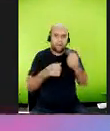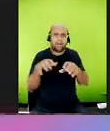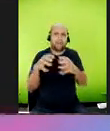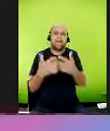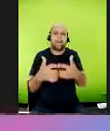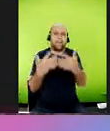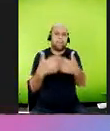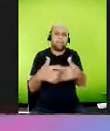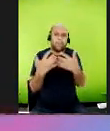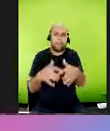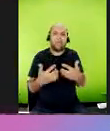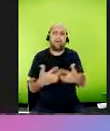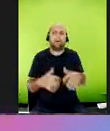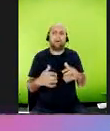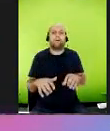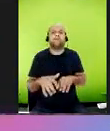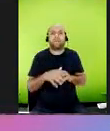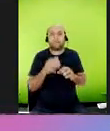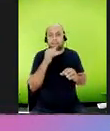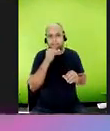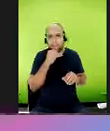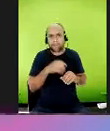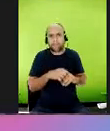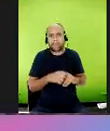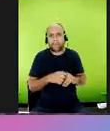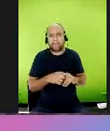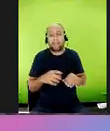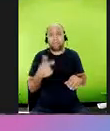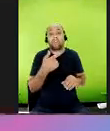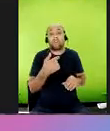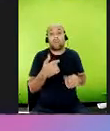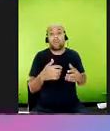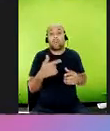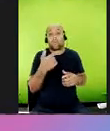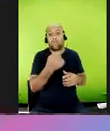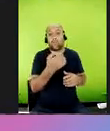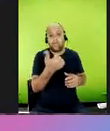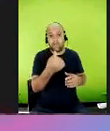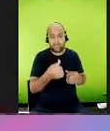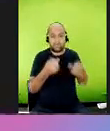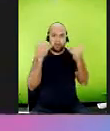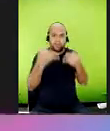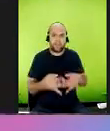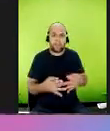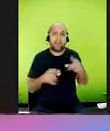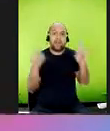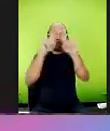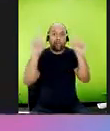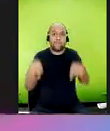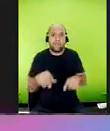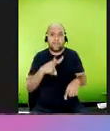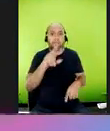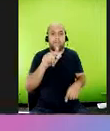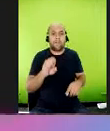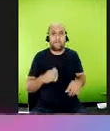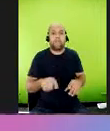não a gente começa a atenção de mercado agora 2016 nós vamos falar dessas dimensões a empregados da Vale é que faz